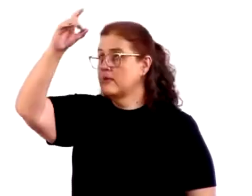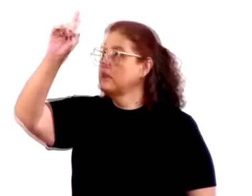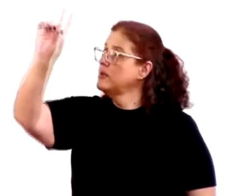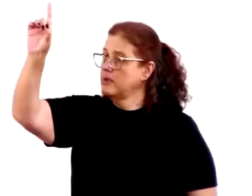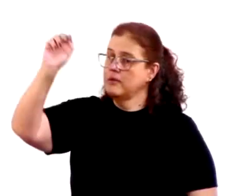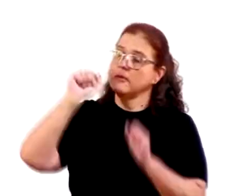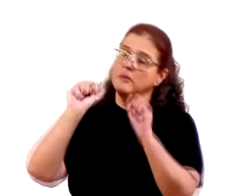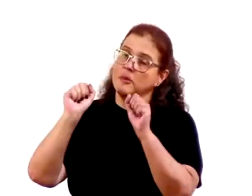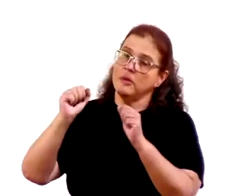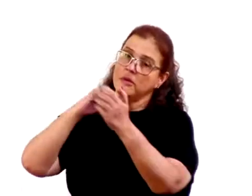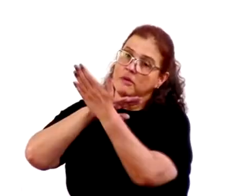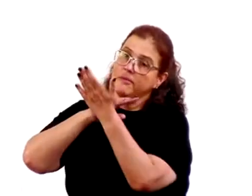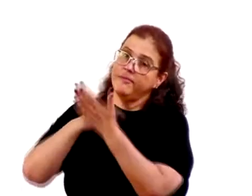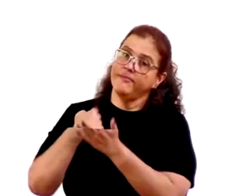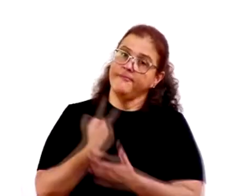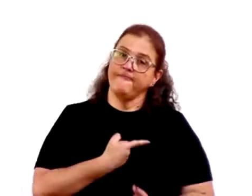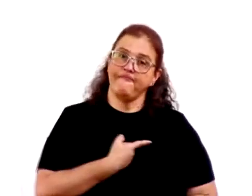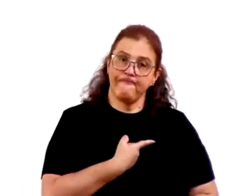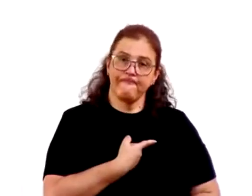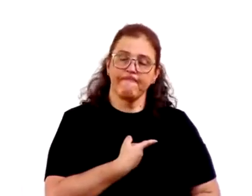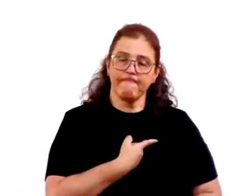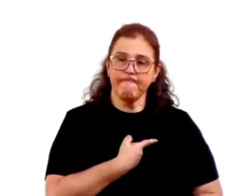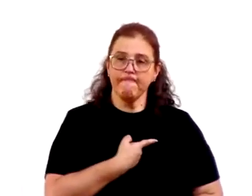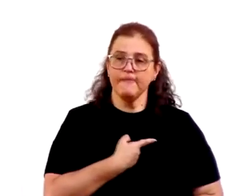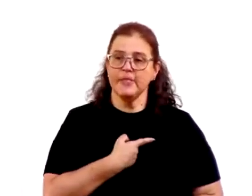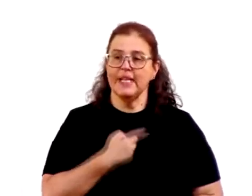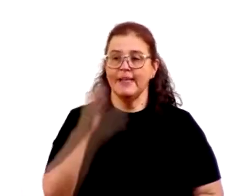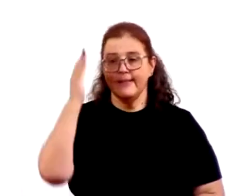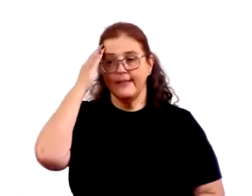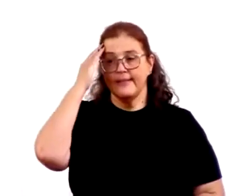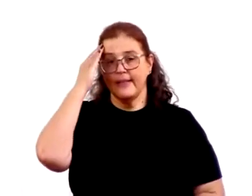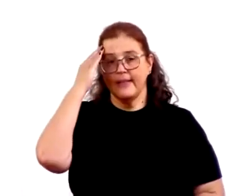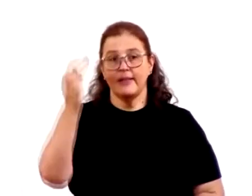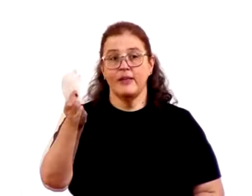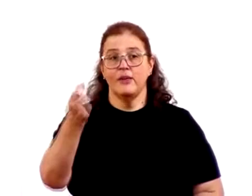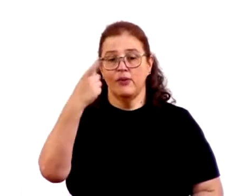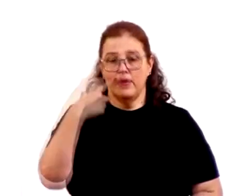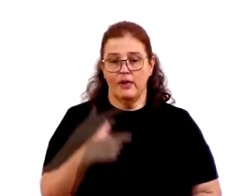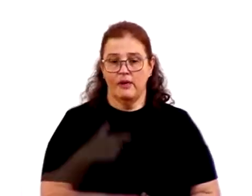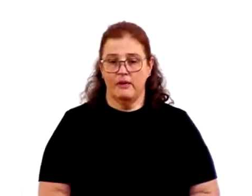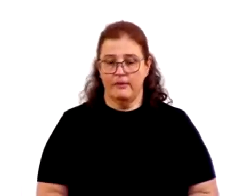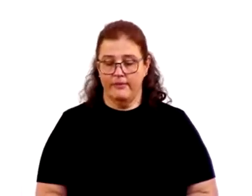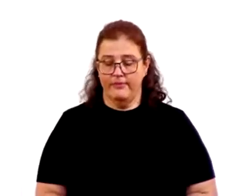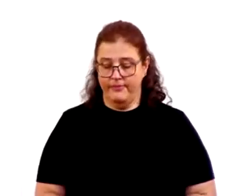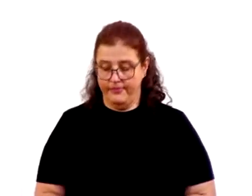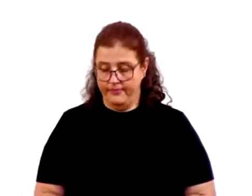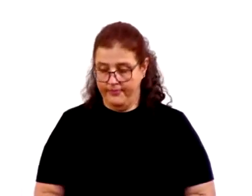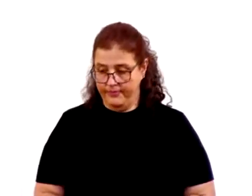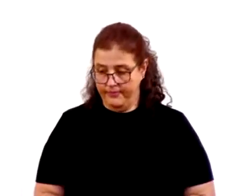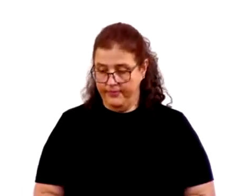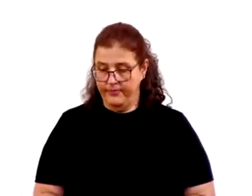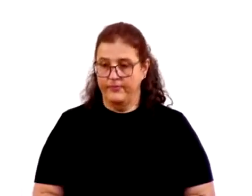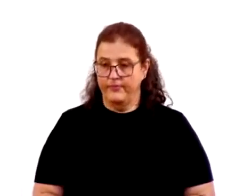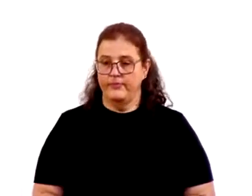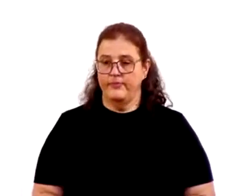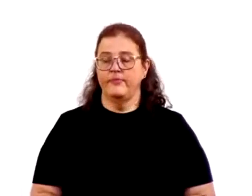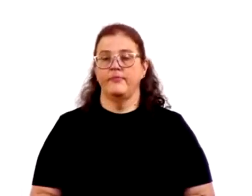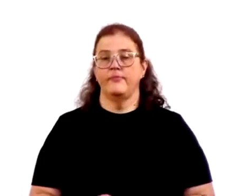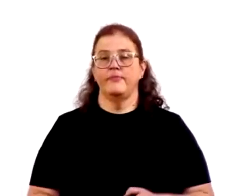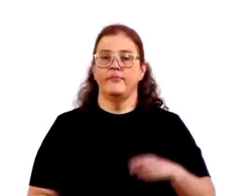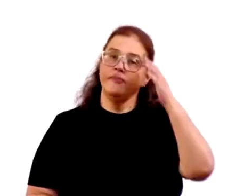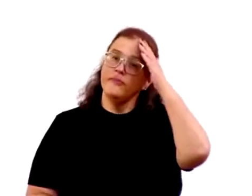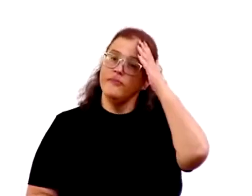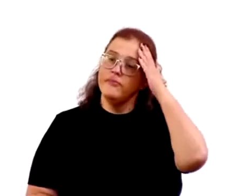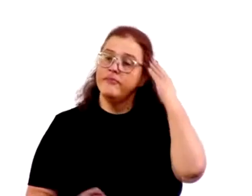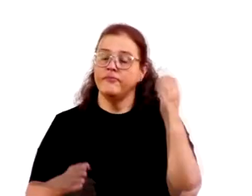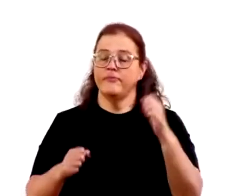de súditos dentro do seu reino. Será que o Salmo 24 pode nos ajudar? Será que o